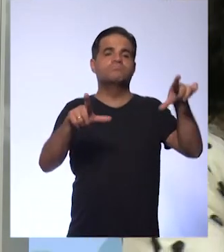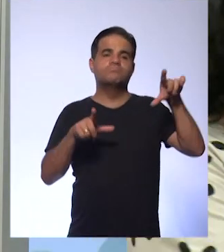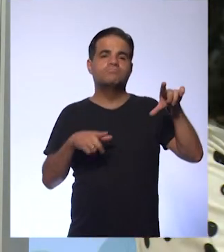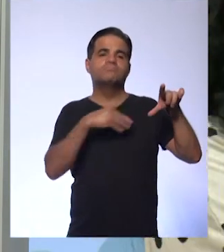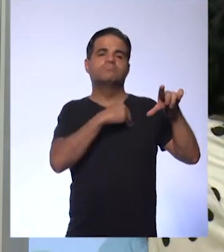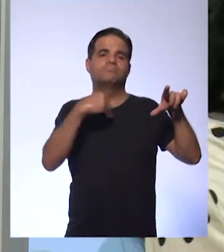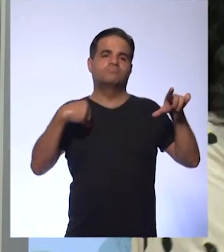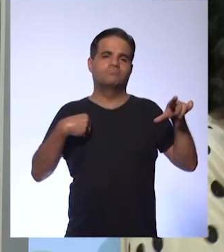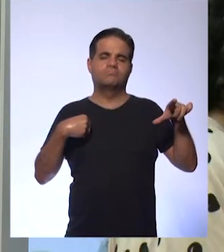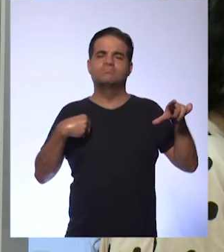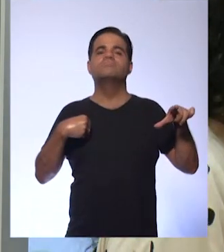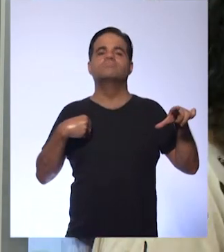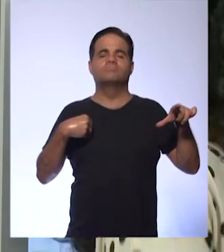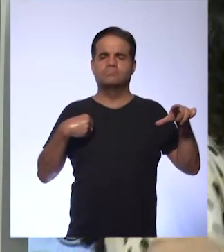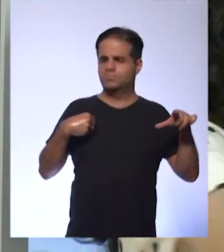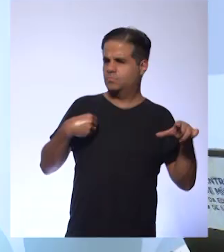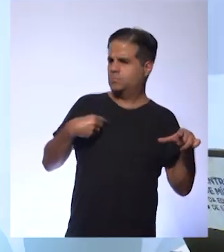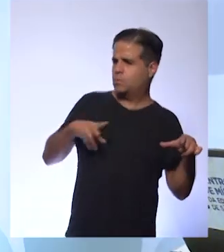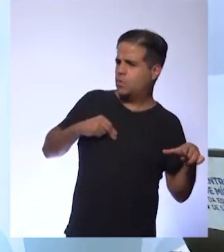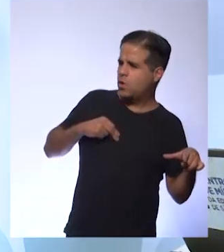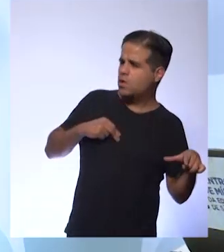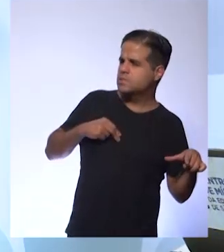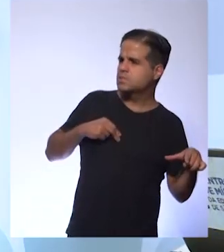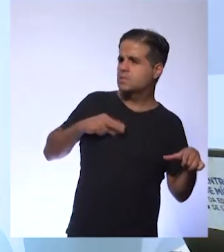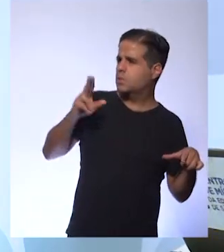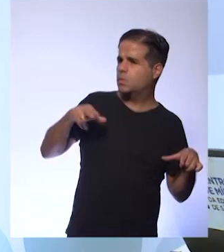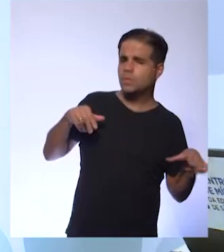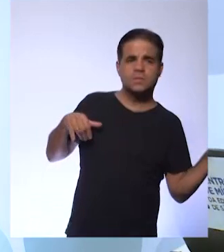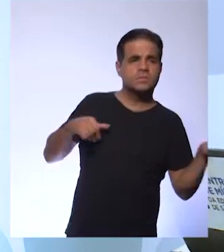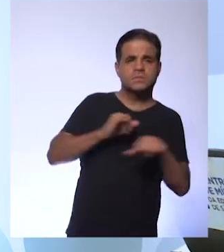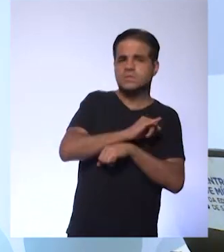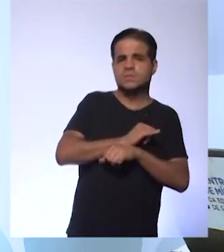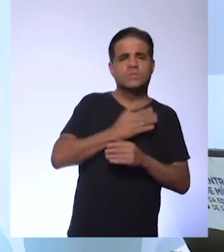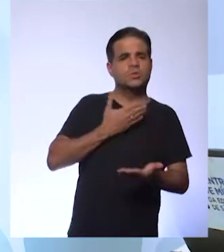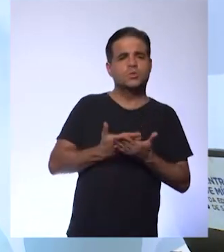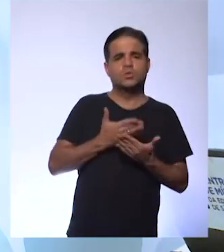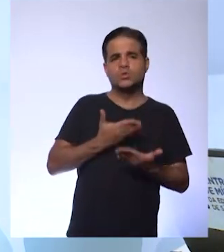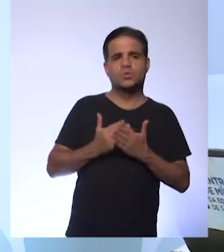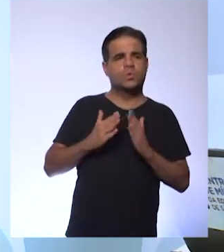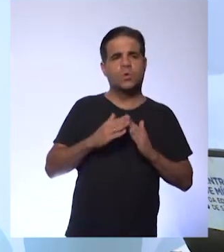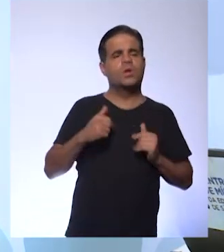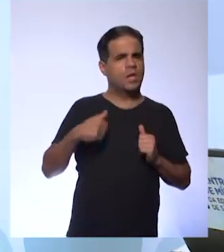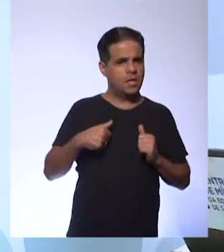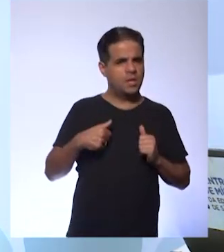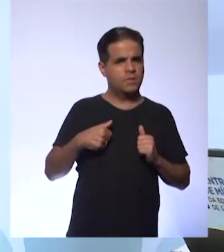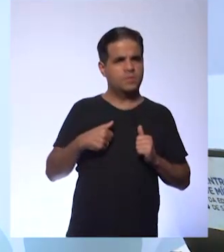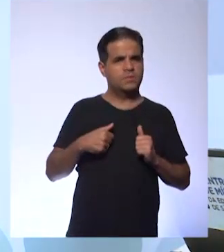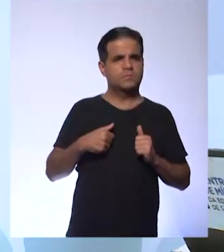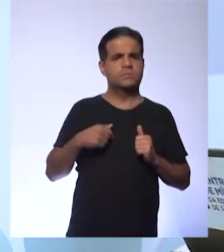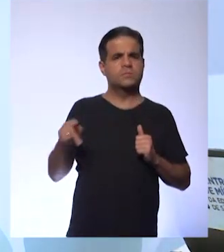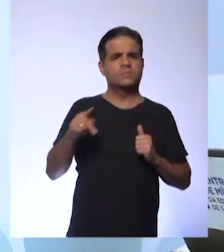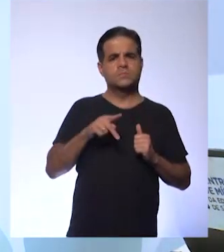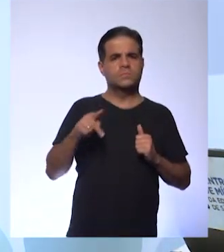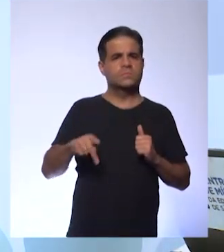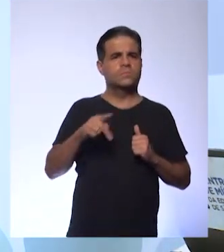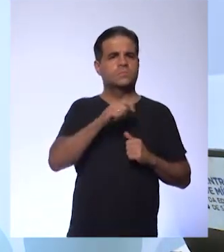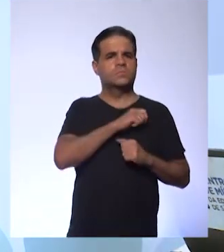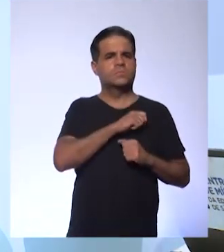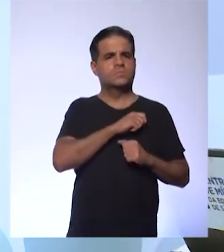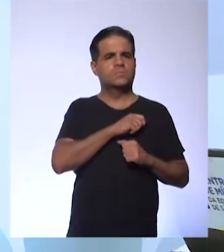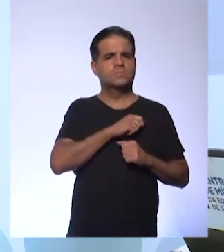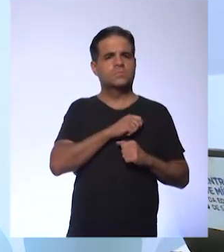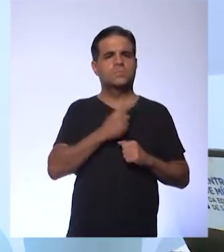atestado médico. Nossa, Andréia, eu nunca faltei na escola. Nunca. Eu era aquela professora exemplar.